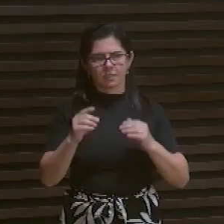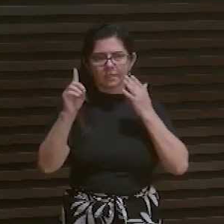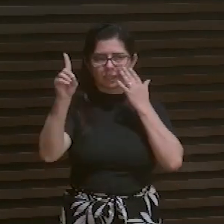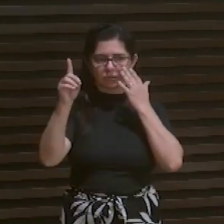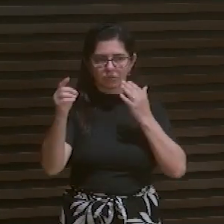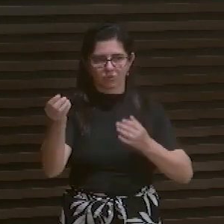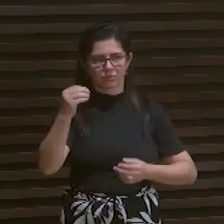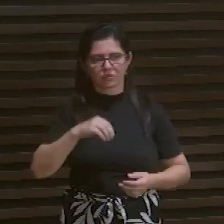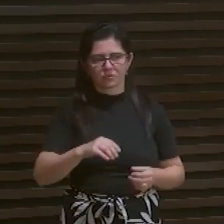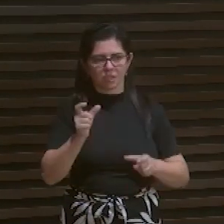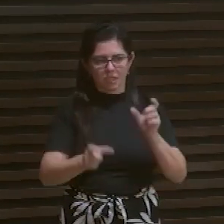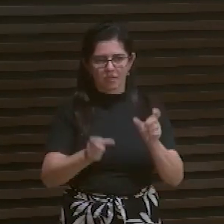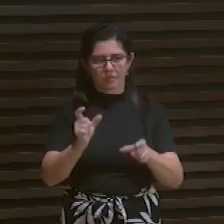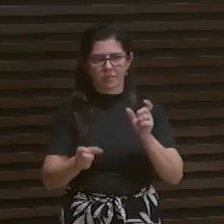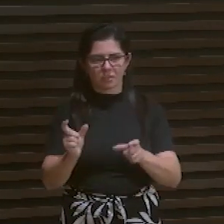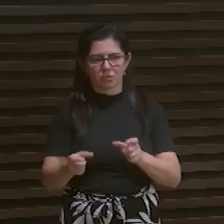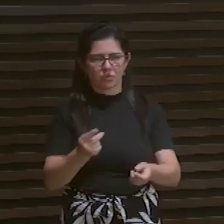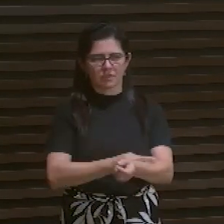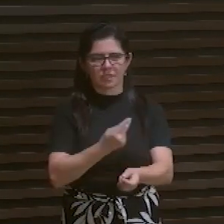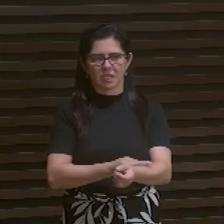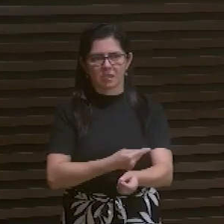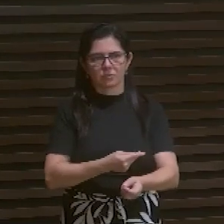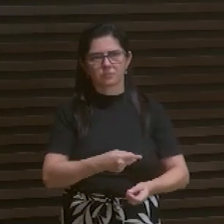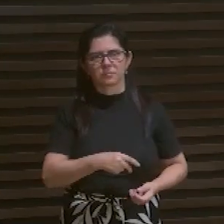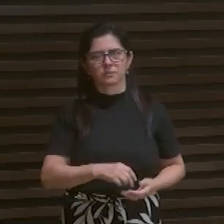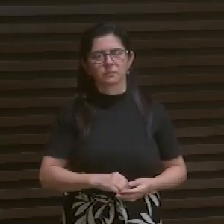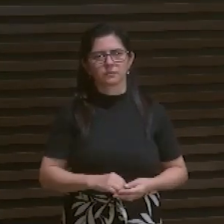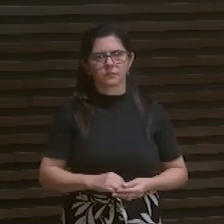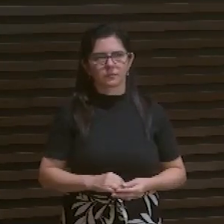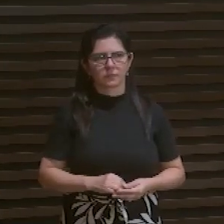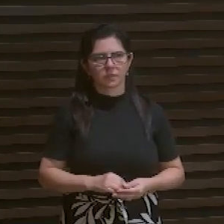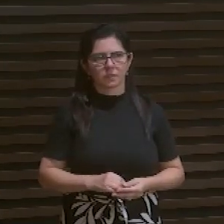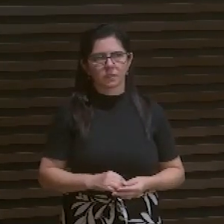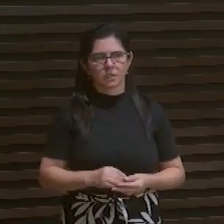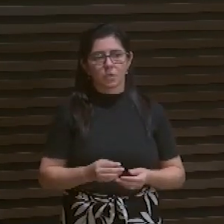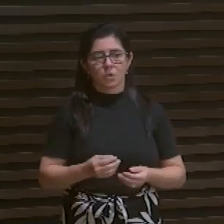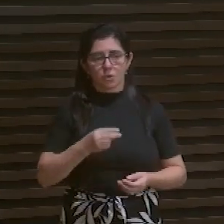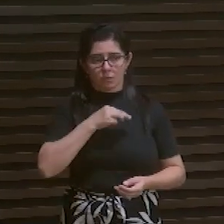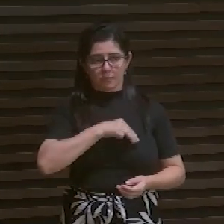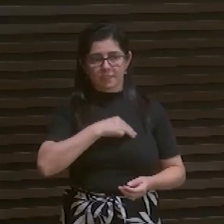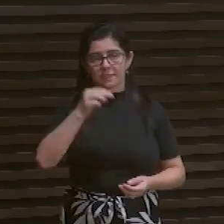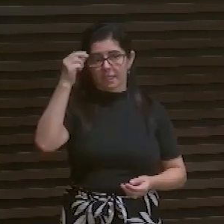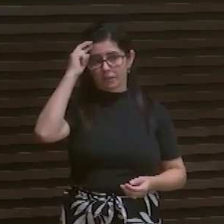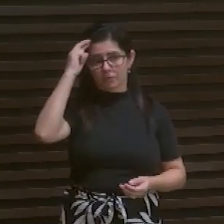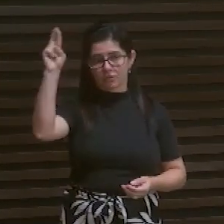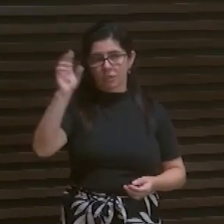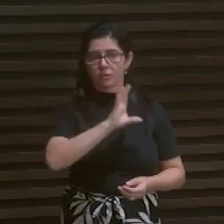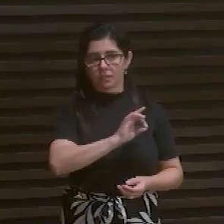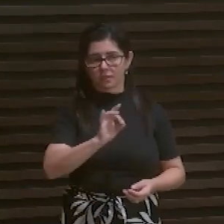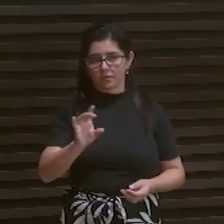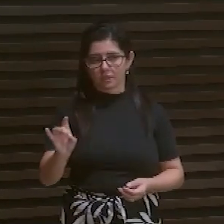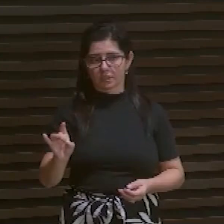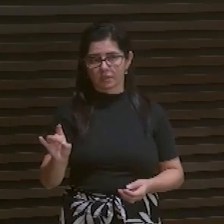Então, esse finalzinho aqui é tão profundo, porque ele fala que o ministério que o Senhor atribuiu a cada um. Quem